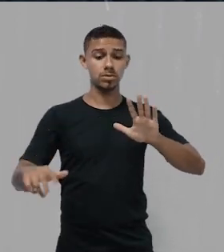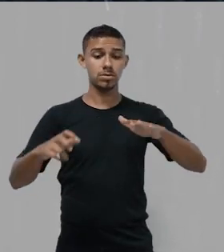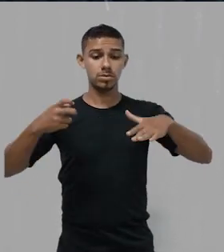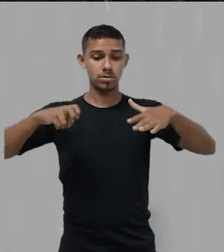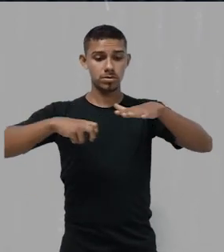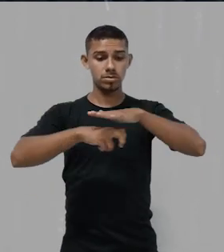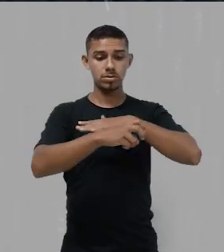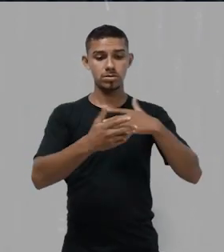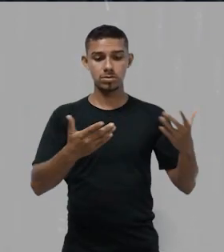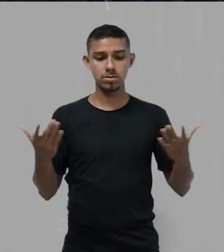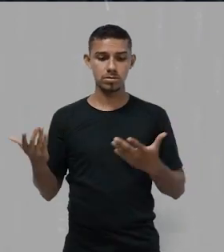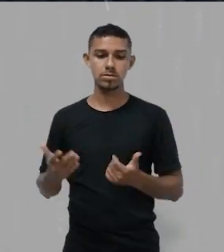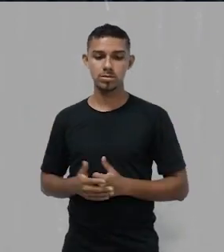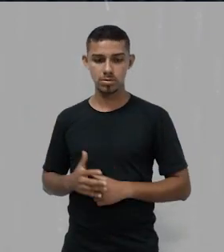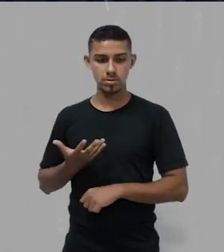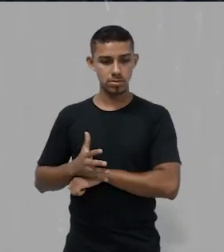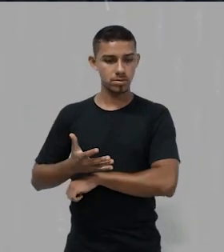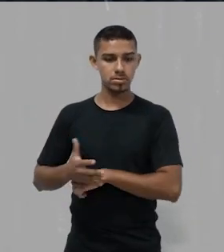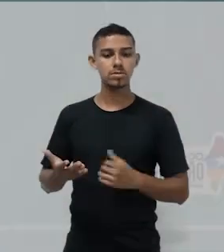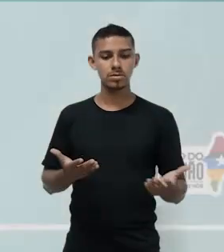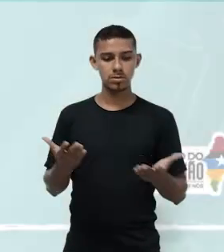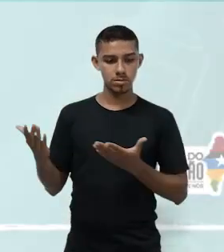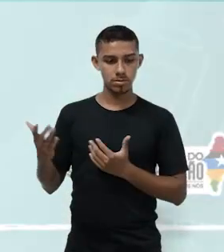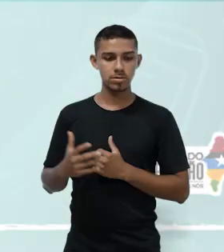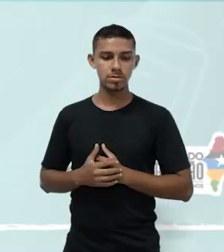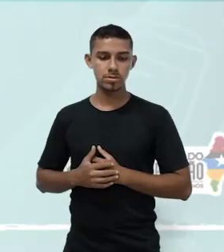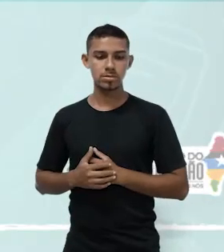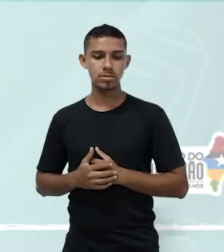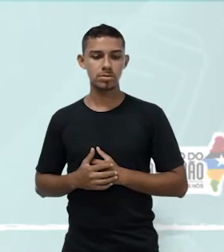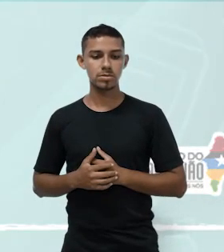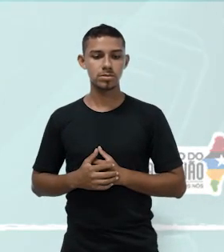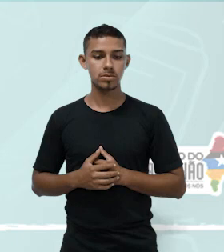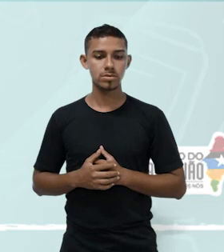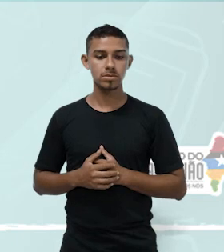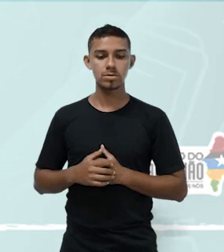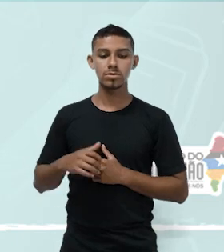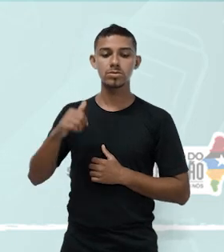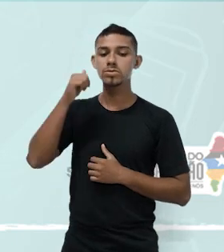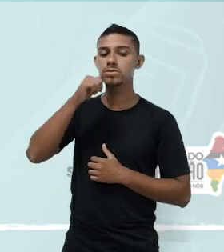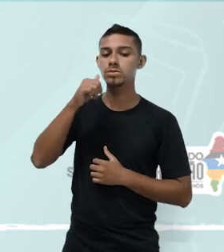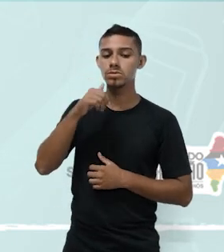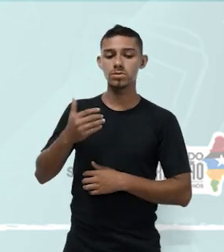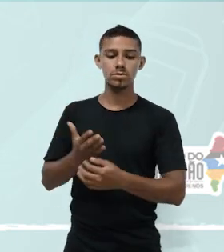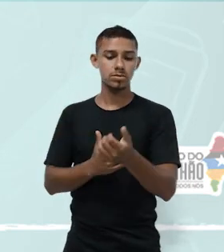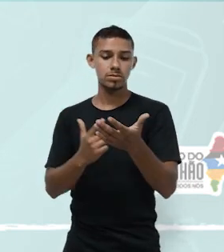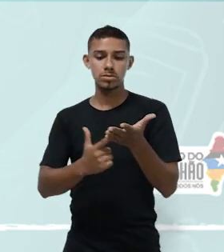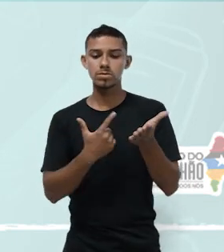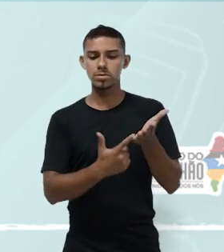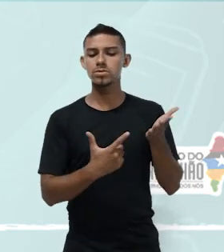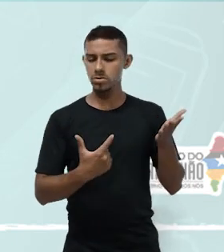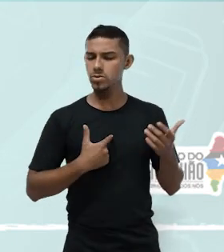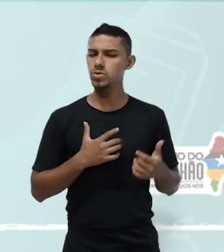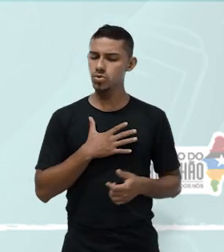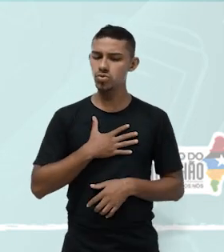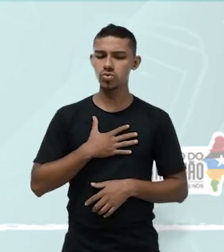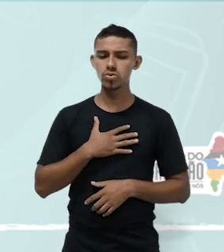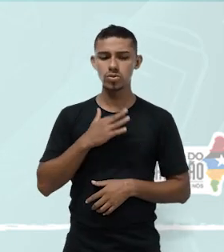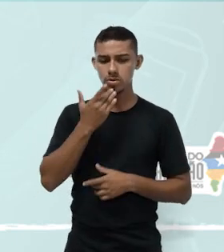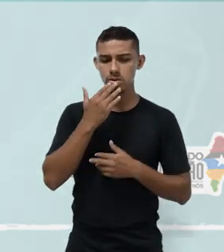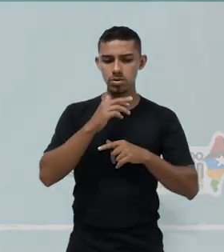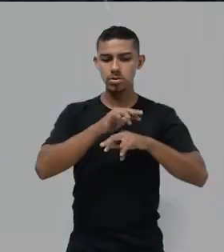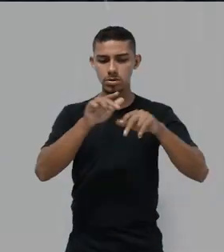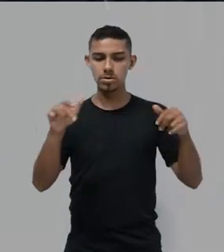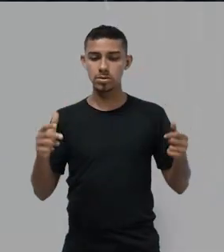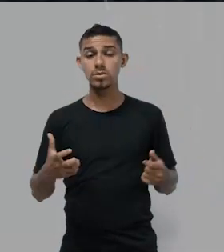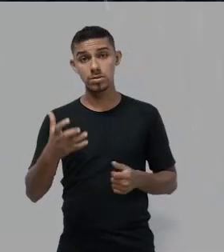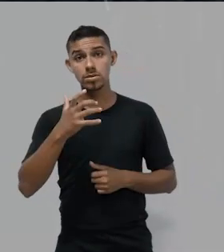né? Olha só, na prática. Hélices, segundo estado, e mulher com livros. Eu gostei desse quadro, é colorido e tal. É porque